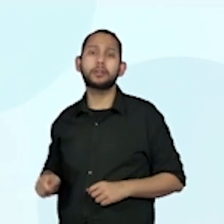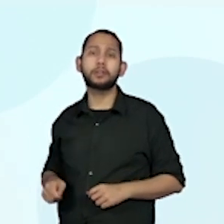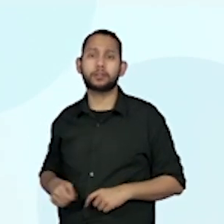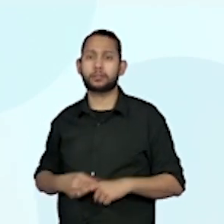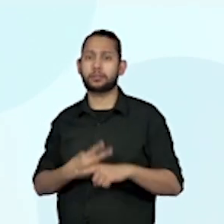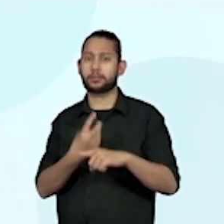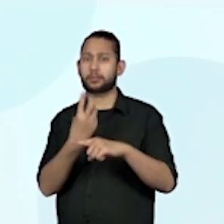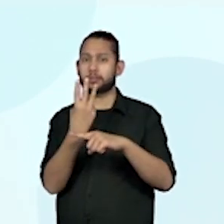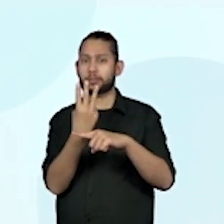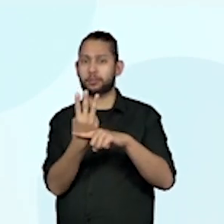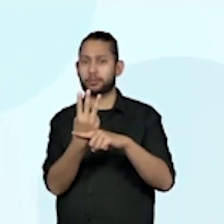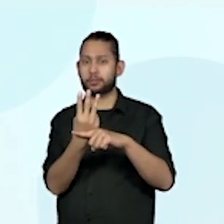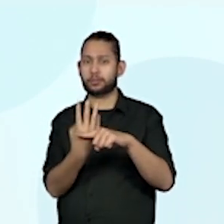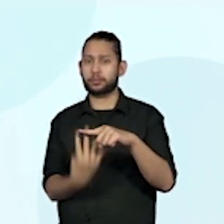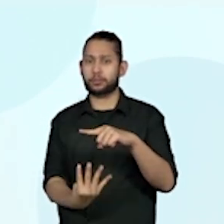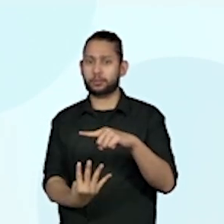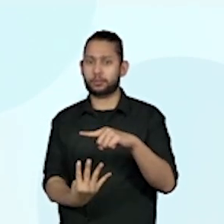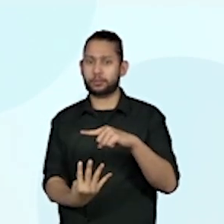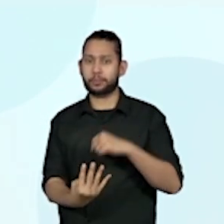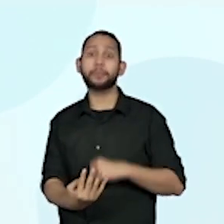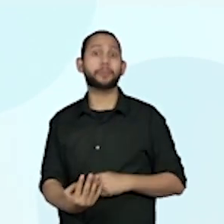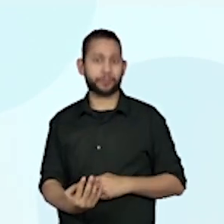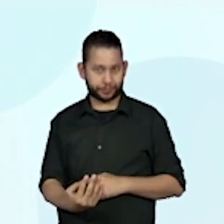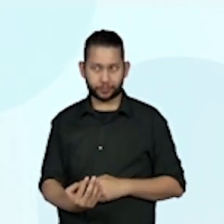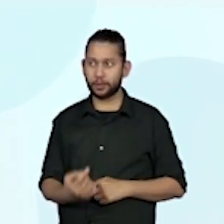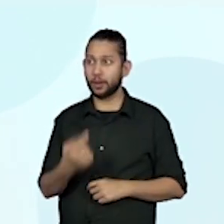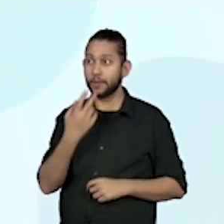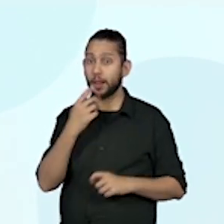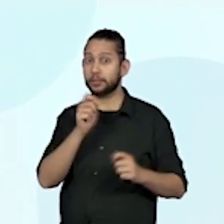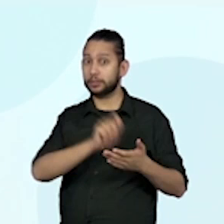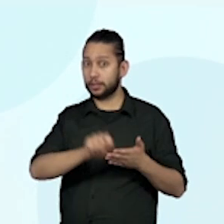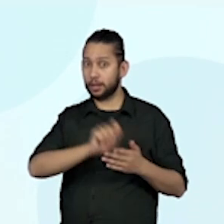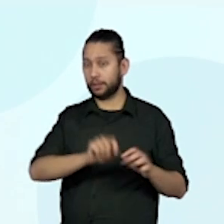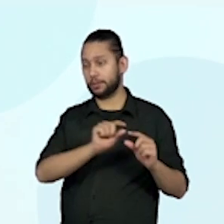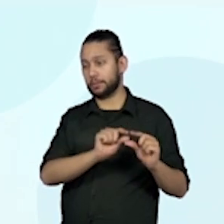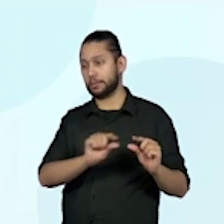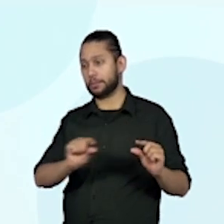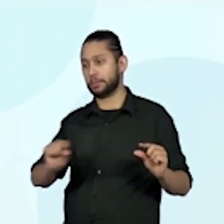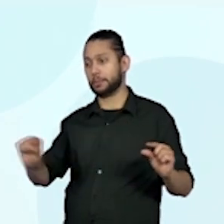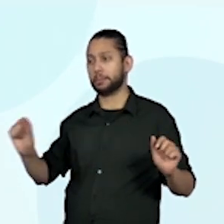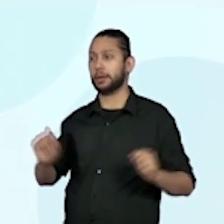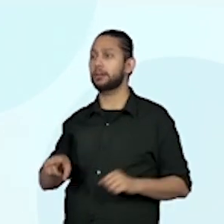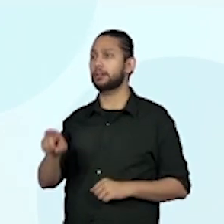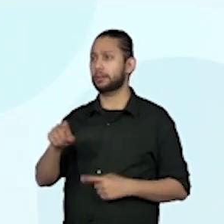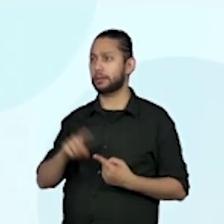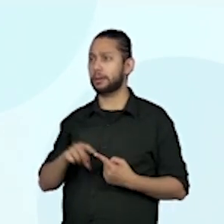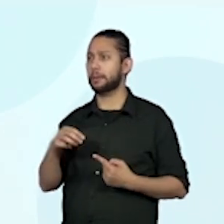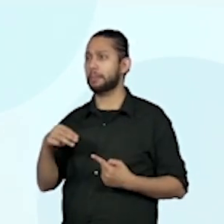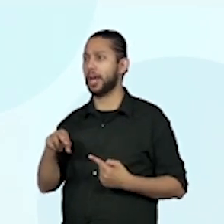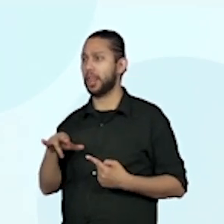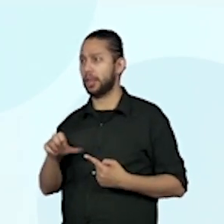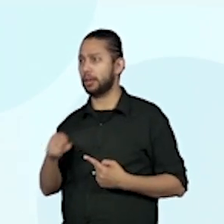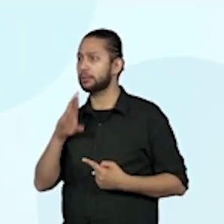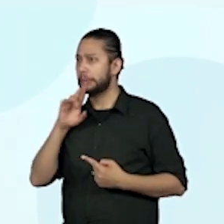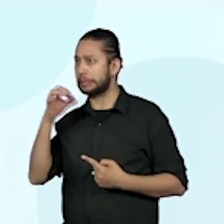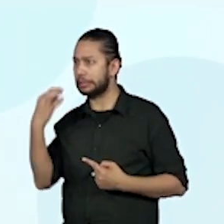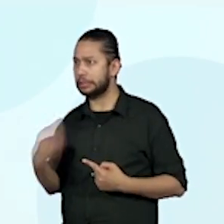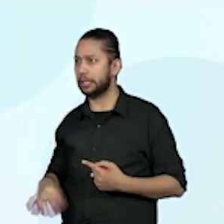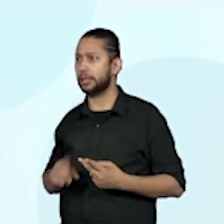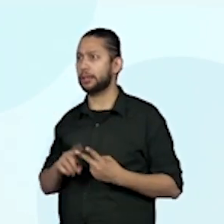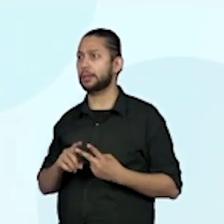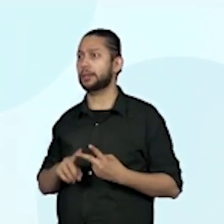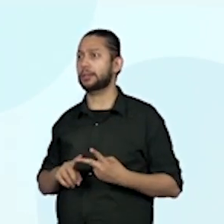pessoal? E aí, a Maria Rita respondeu corretamente. Quem mais? João Pedro respondeu corretamente.